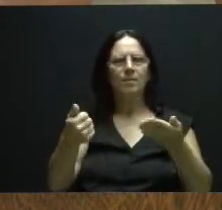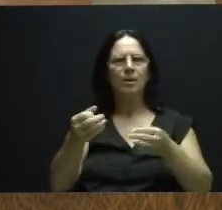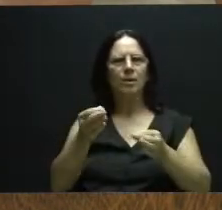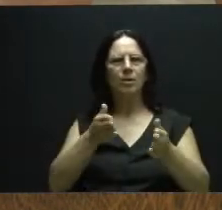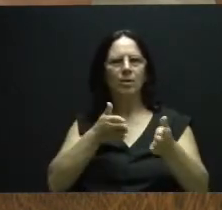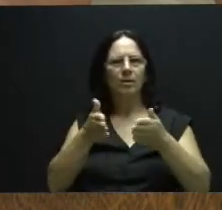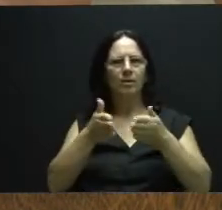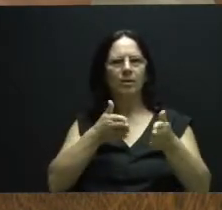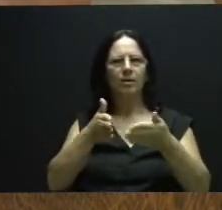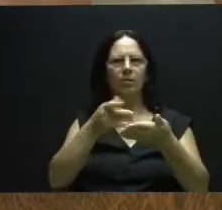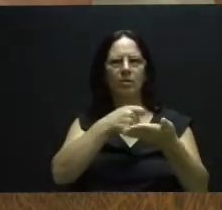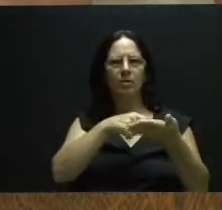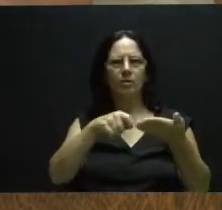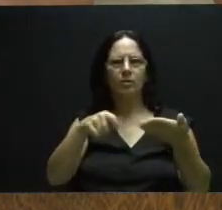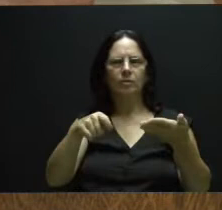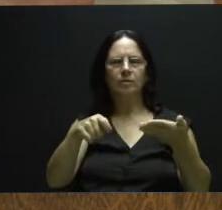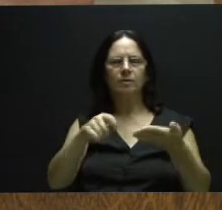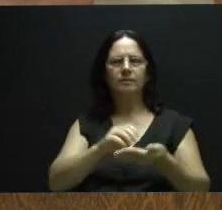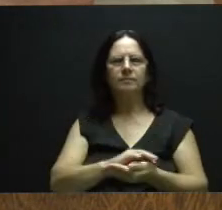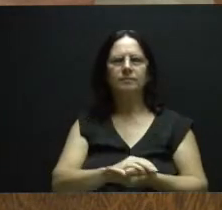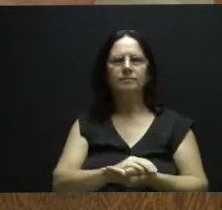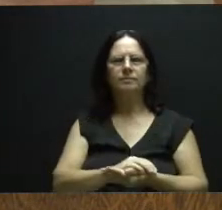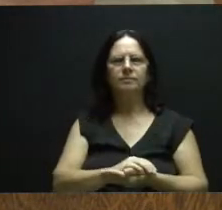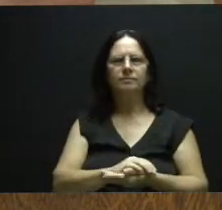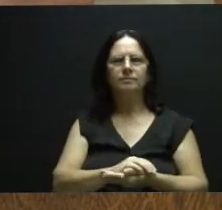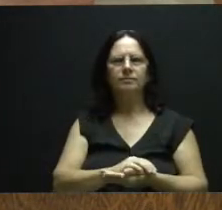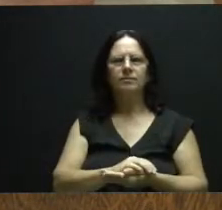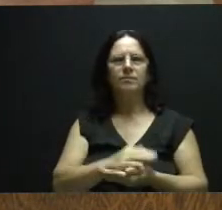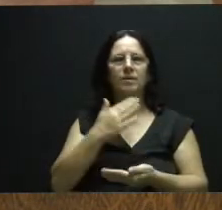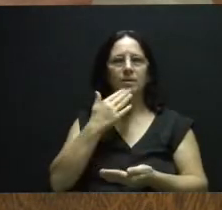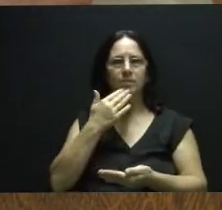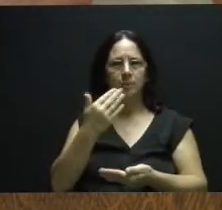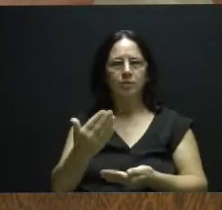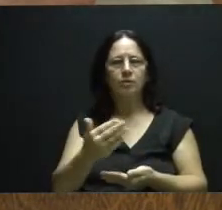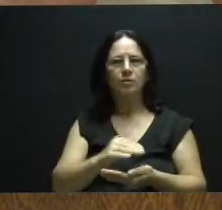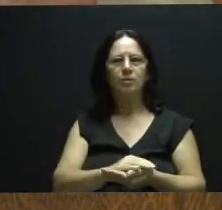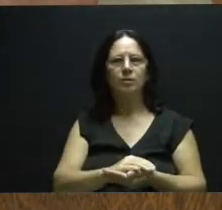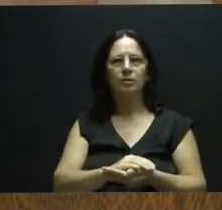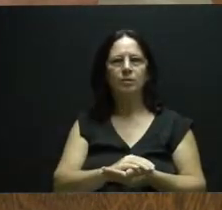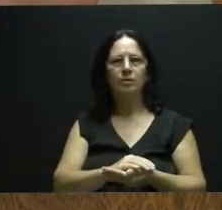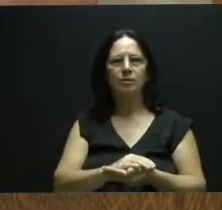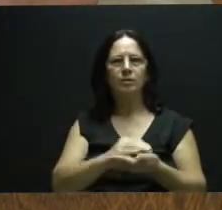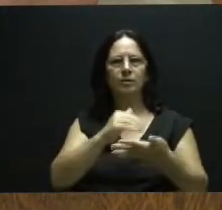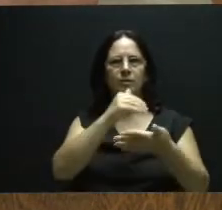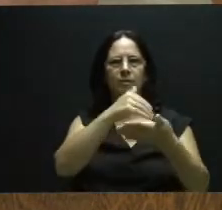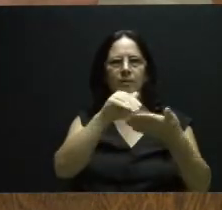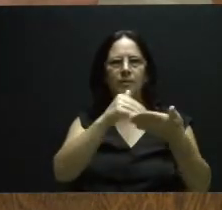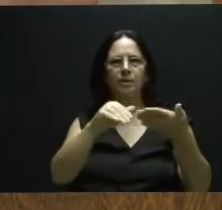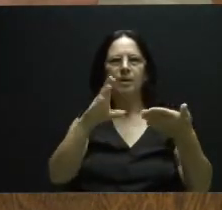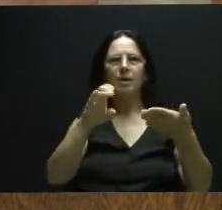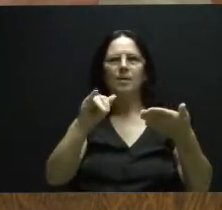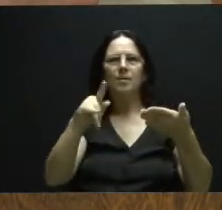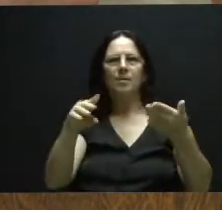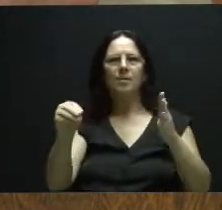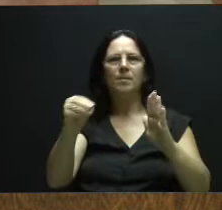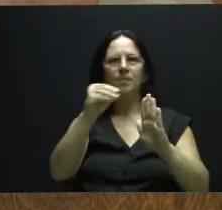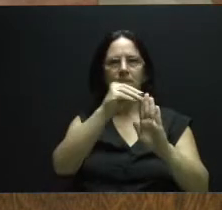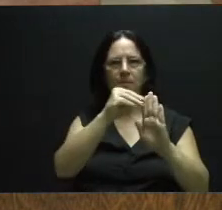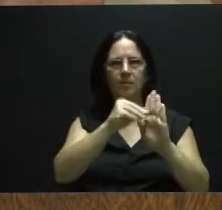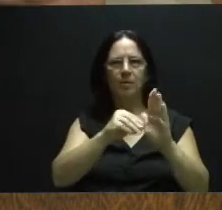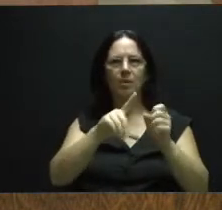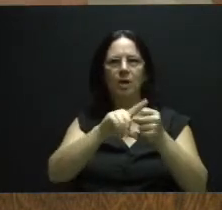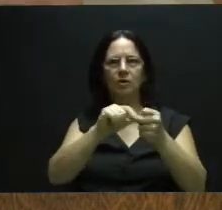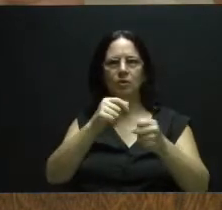a redação do presente projeto de lei sugerimos as seguintes emendas de redação ao